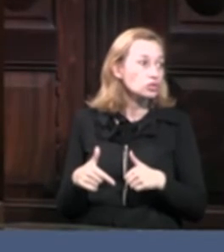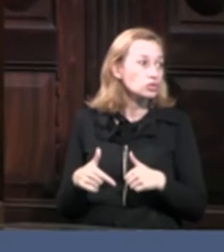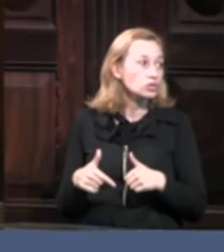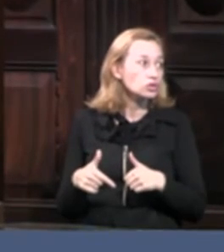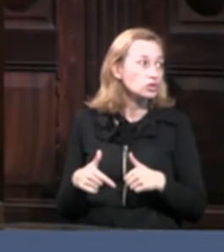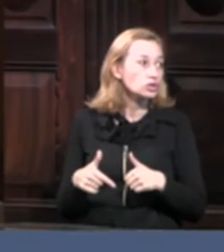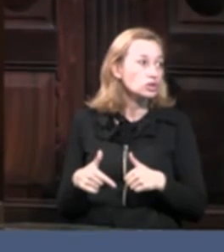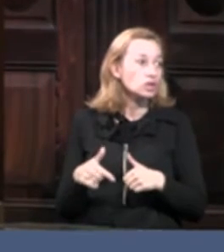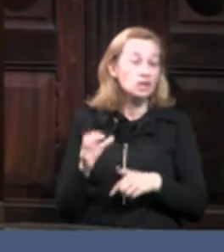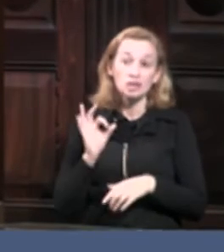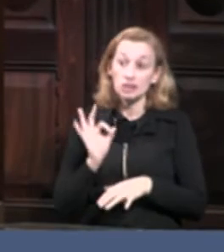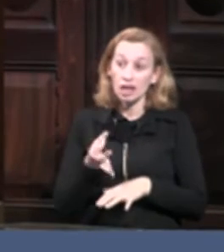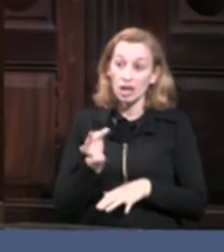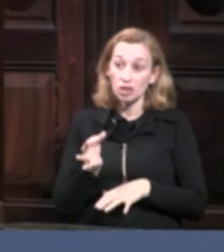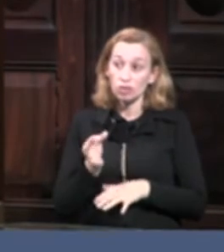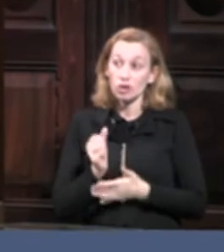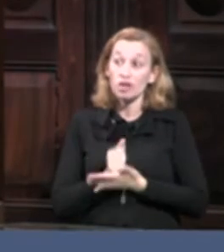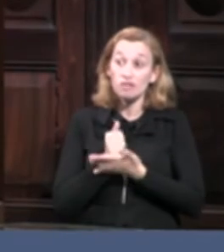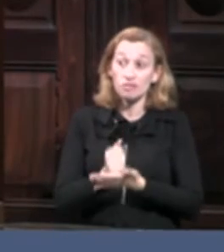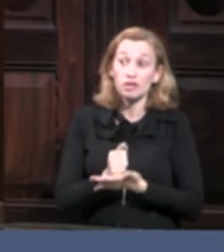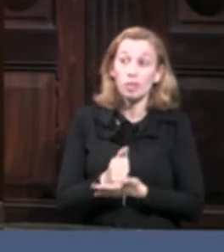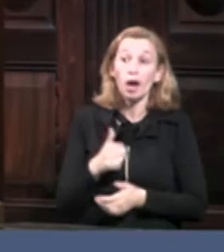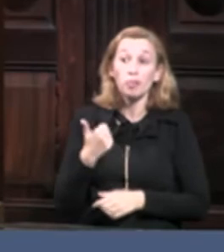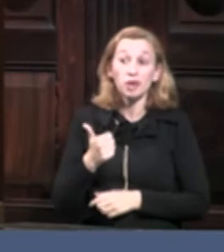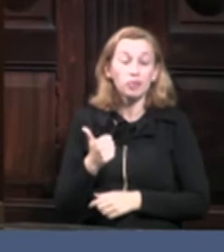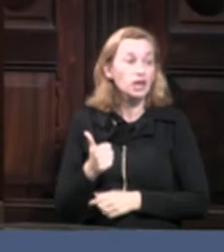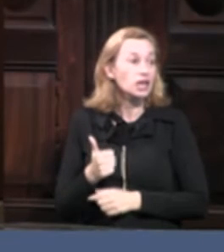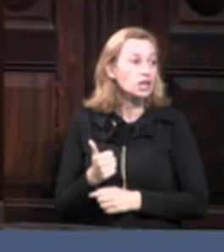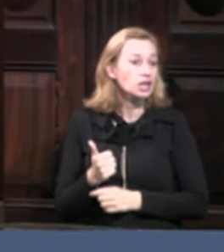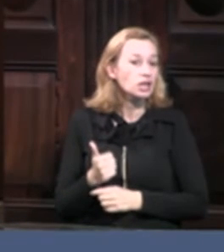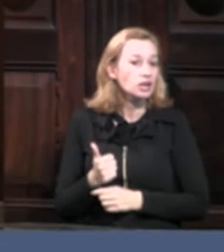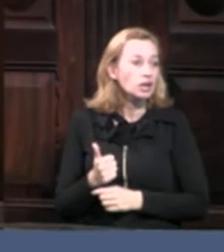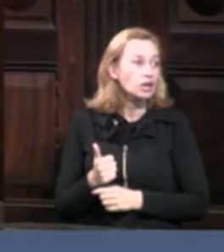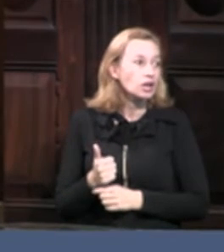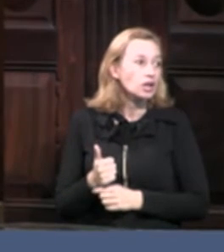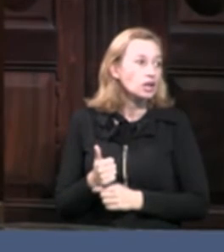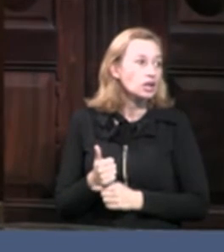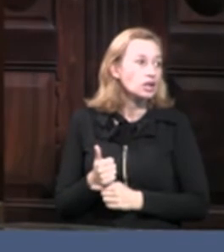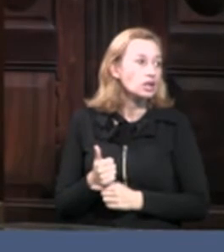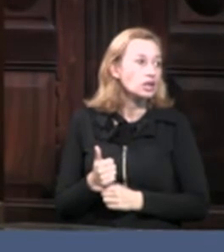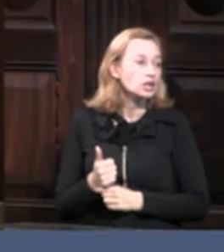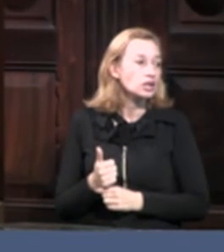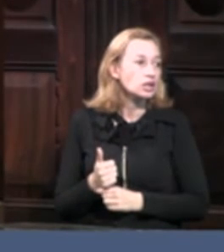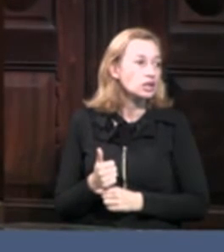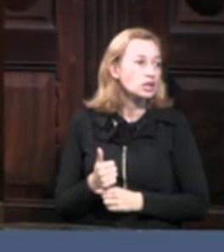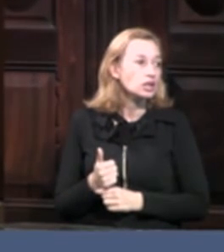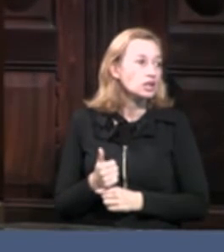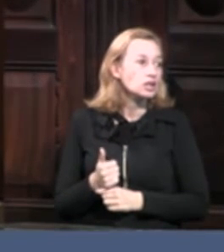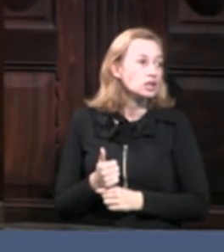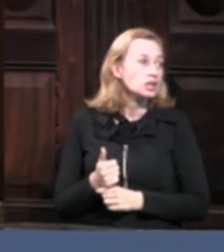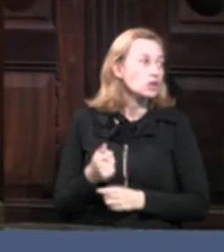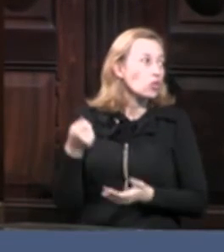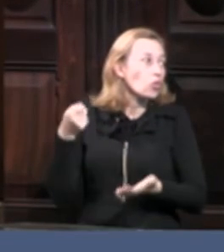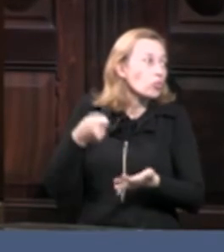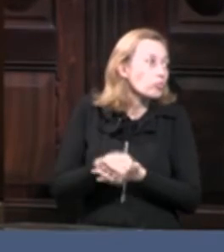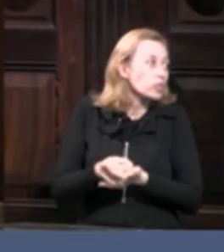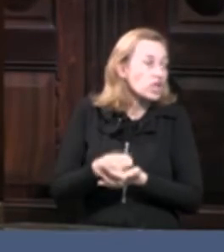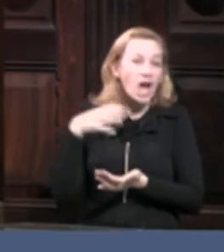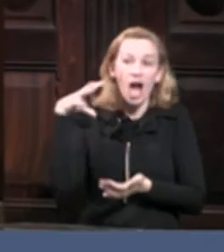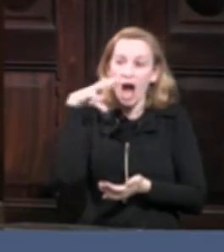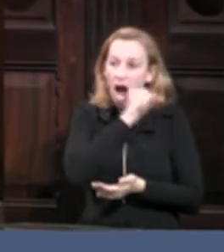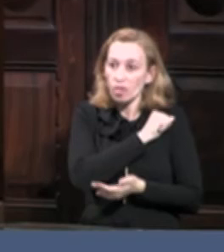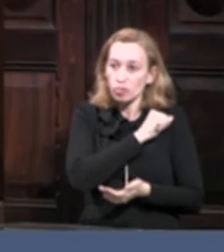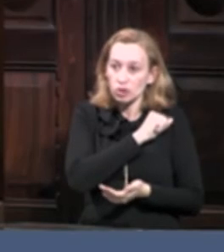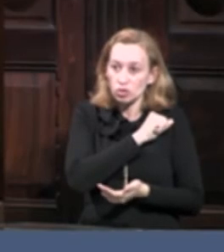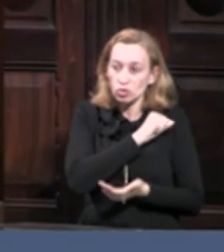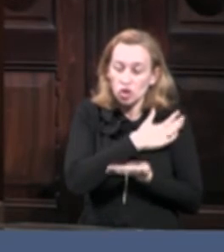muito claras e muito firmes. A primeira, para garantir que imediatamente se estabeleça o cronograma